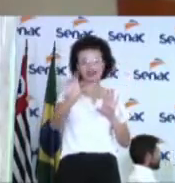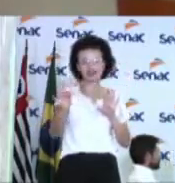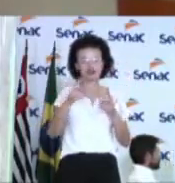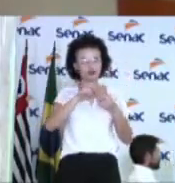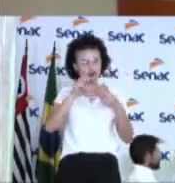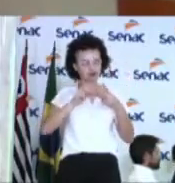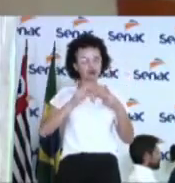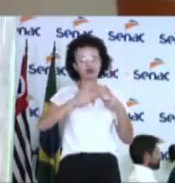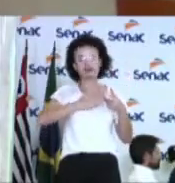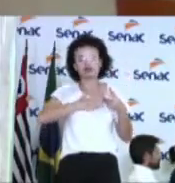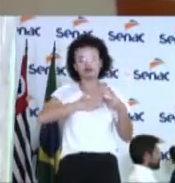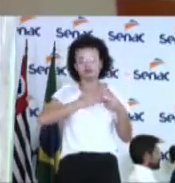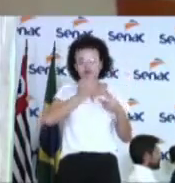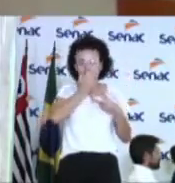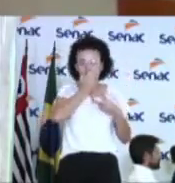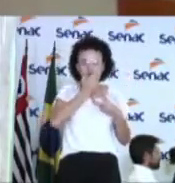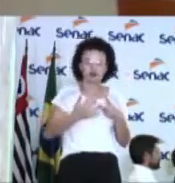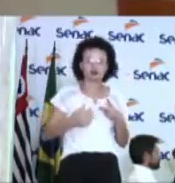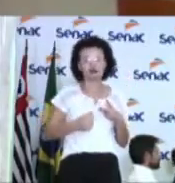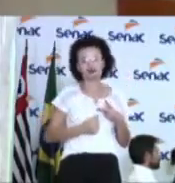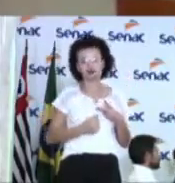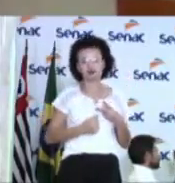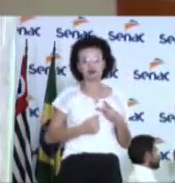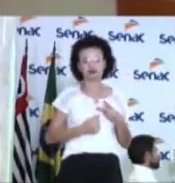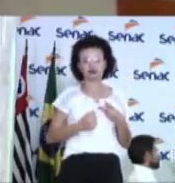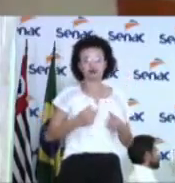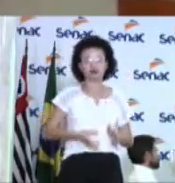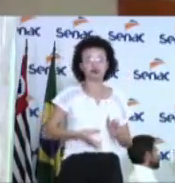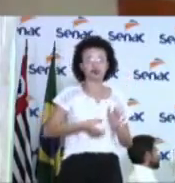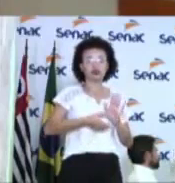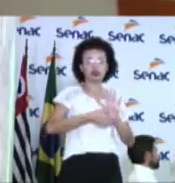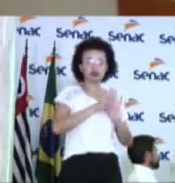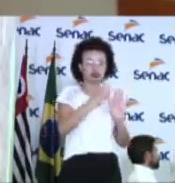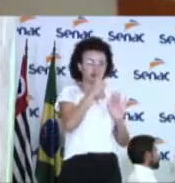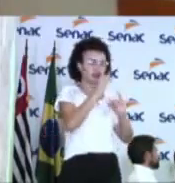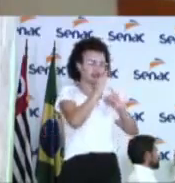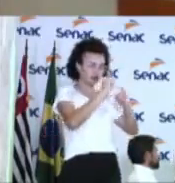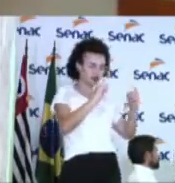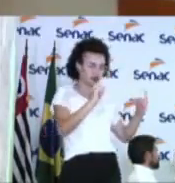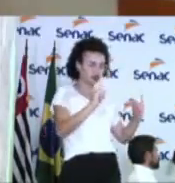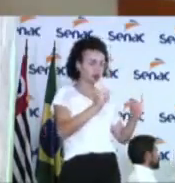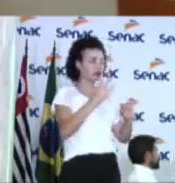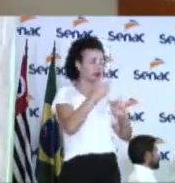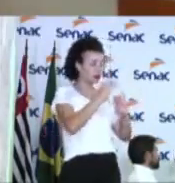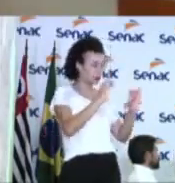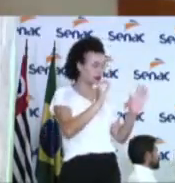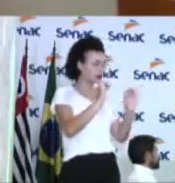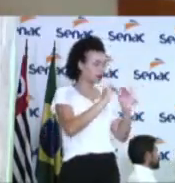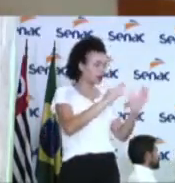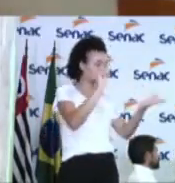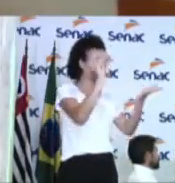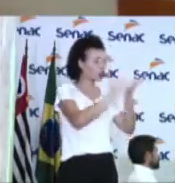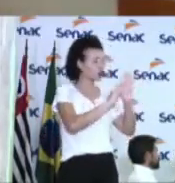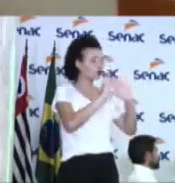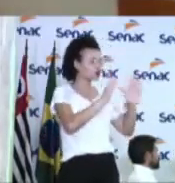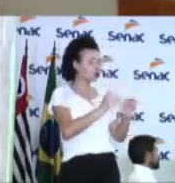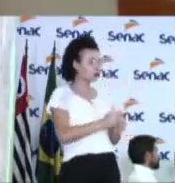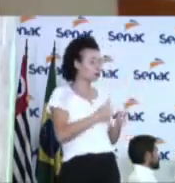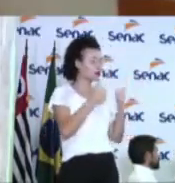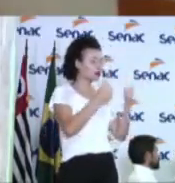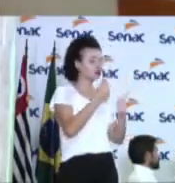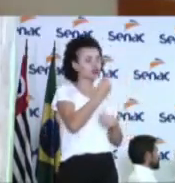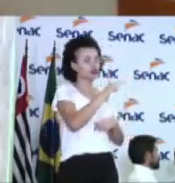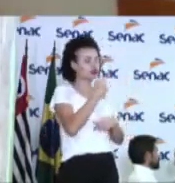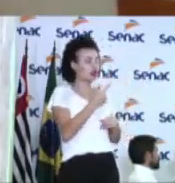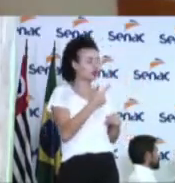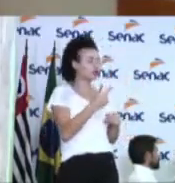muito bom. Quando a gente para de... A gente antes terminava a campanha, foi para o ar, beleza, não tenho mais